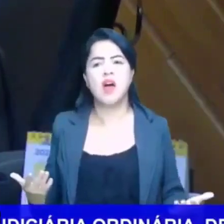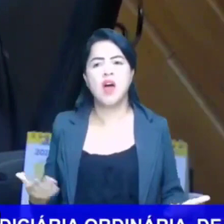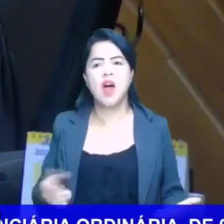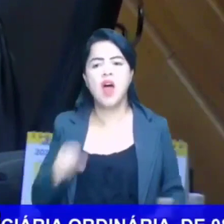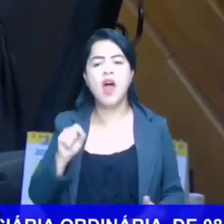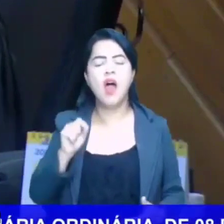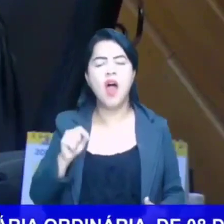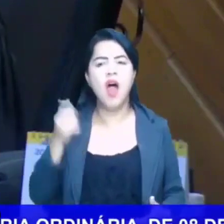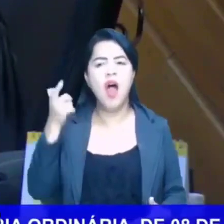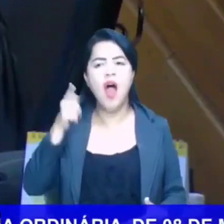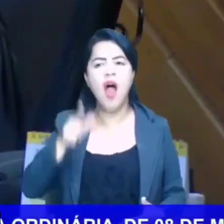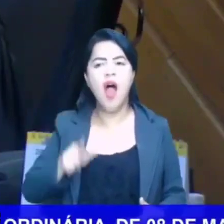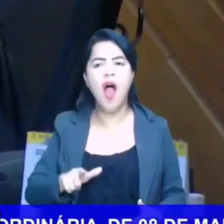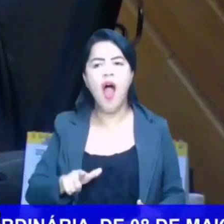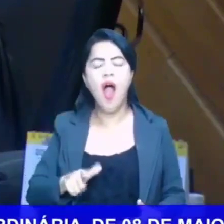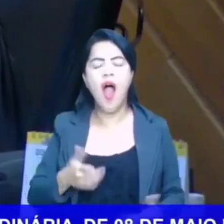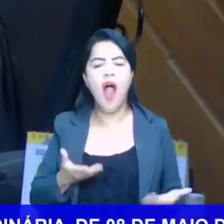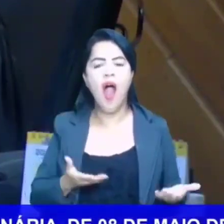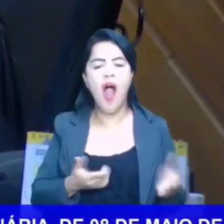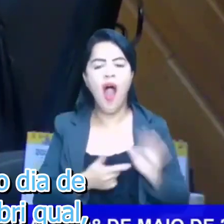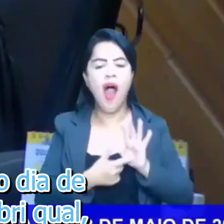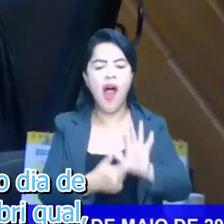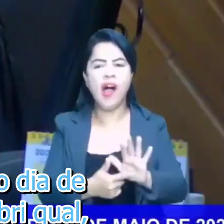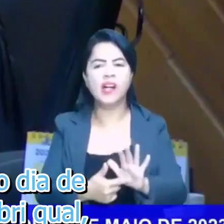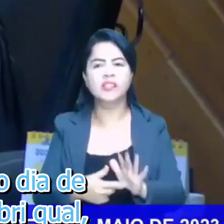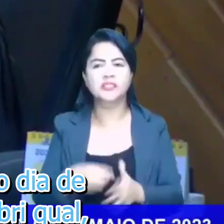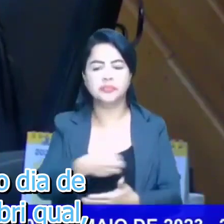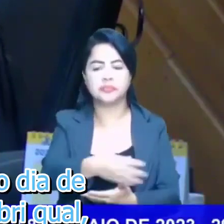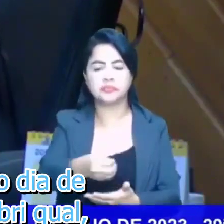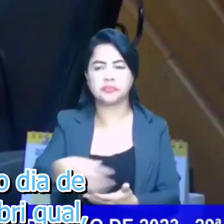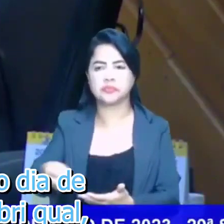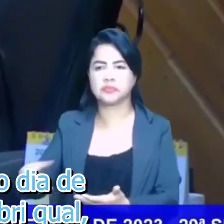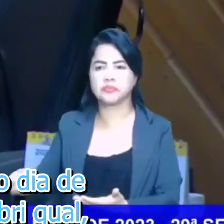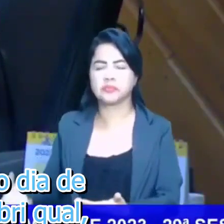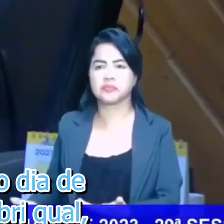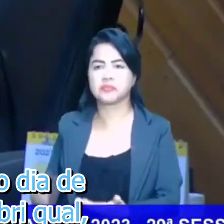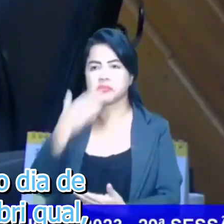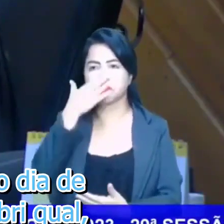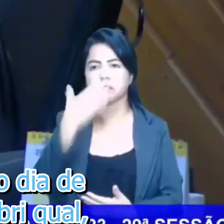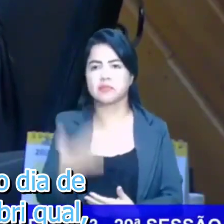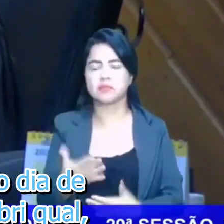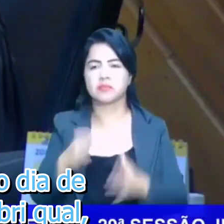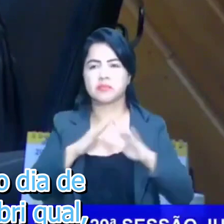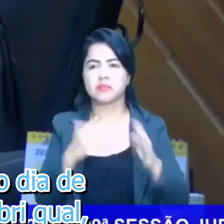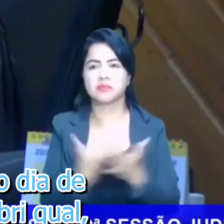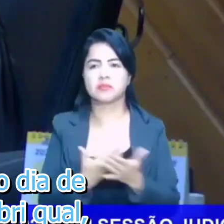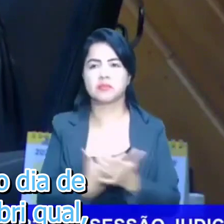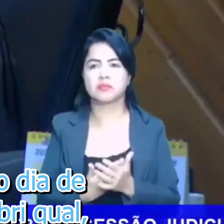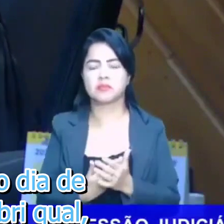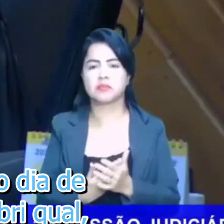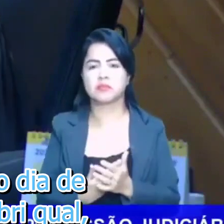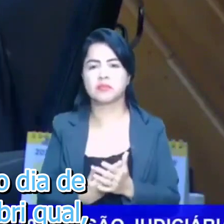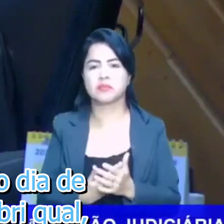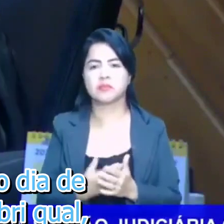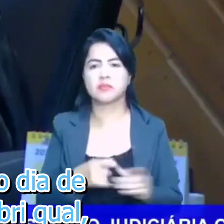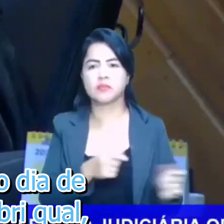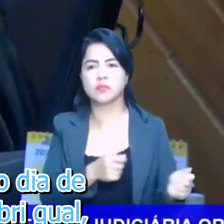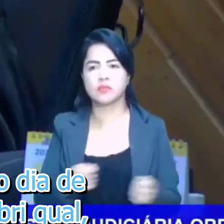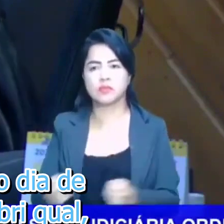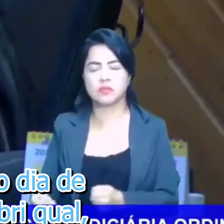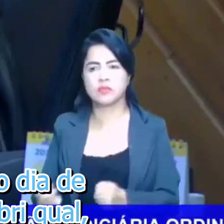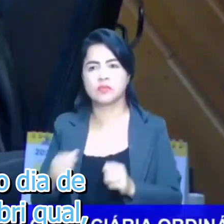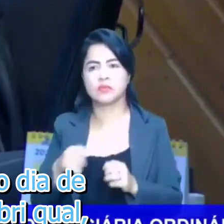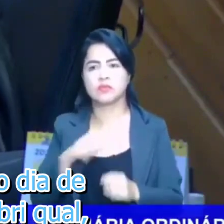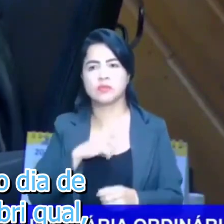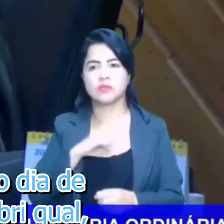o que é o ganho, o que representa encher de santinho nas portas de escola no dia de eleição. Deve ter alguma